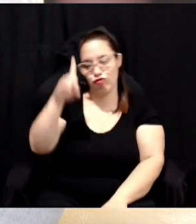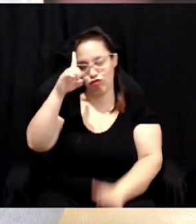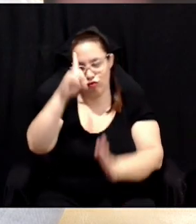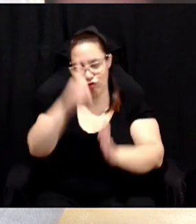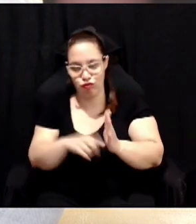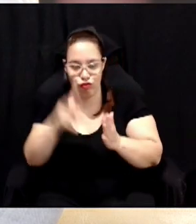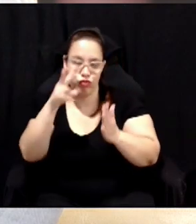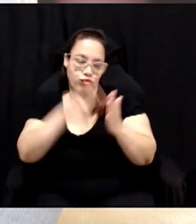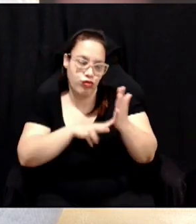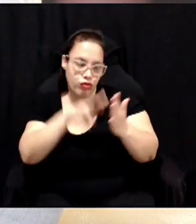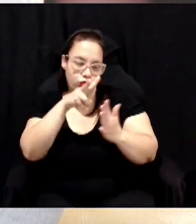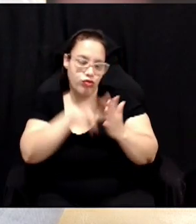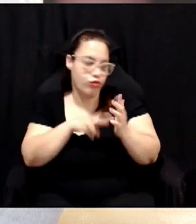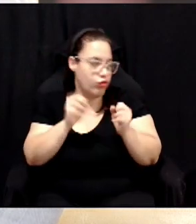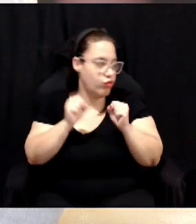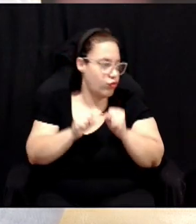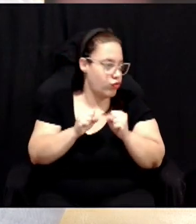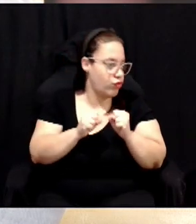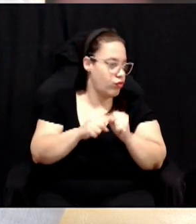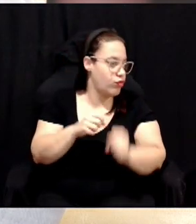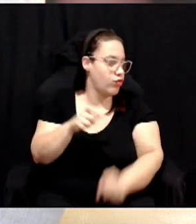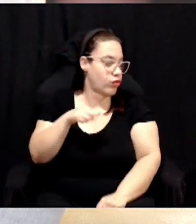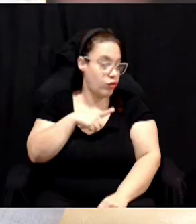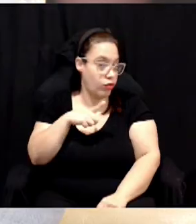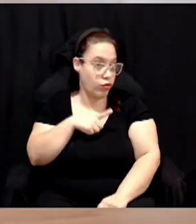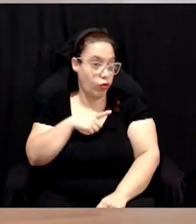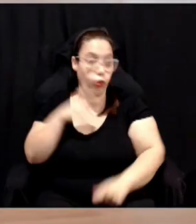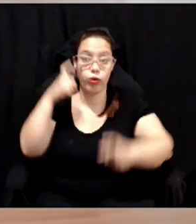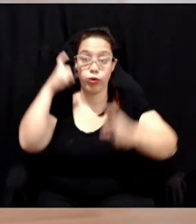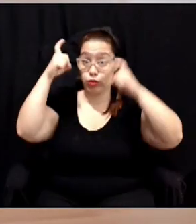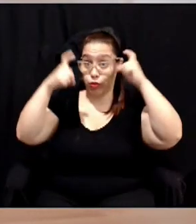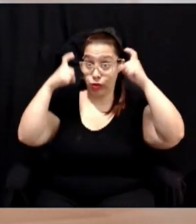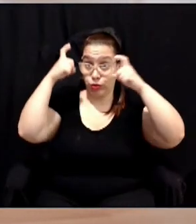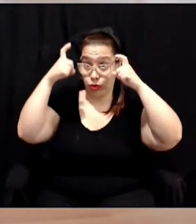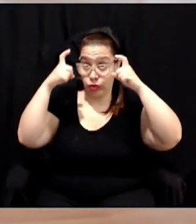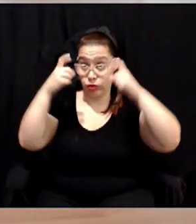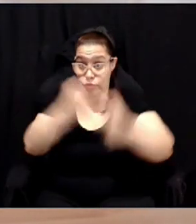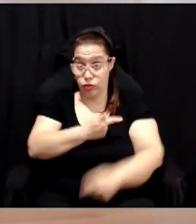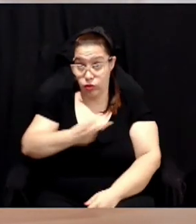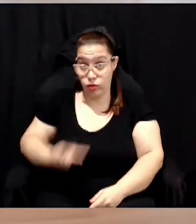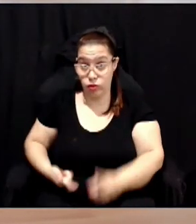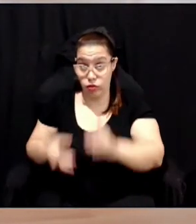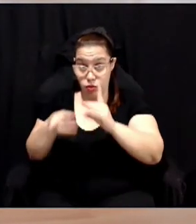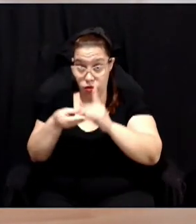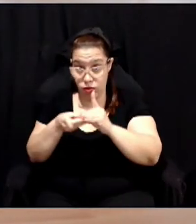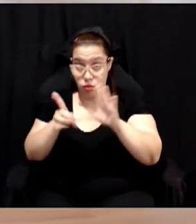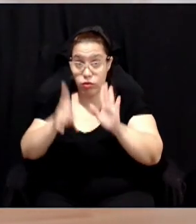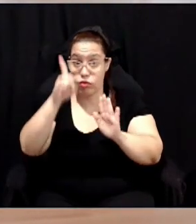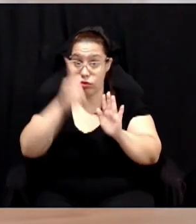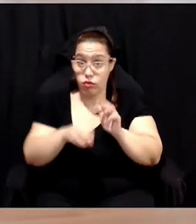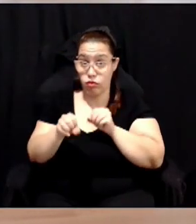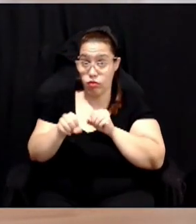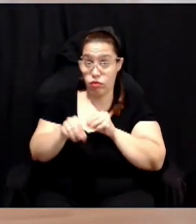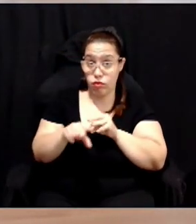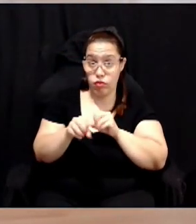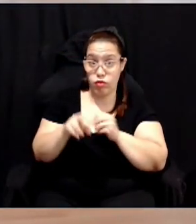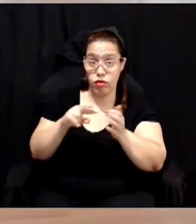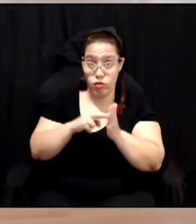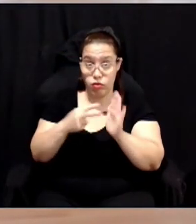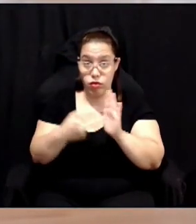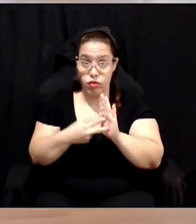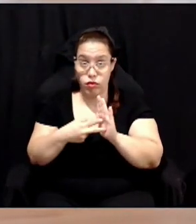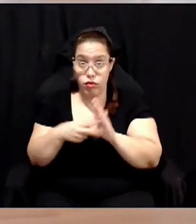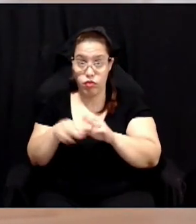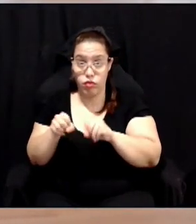poder, tem que também ser uma preocupação dos governos democráticos, né? Então, o direito à educação e, consequentemente, uma educação plural,